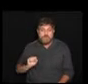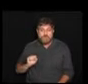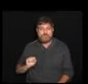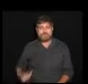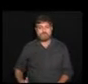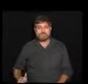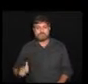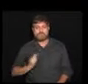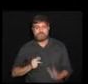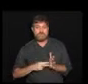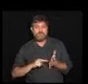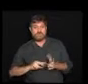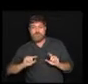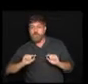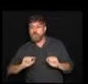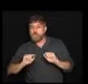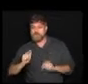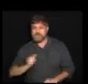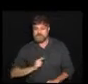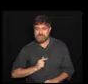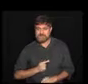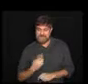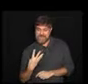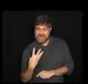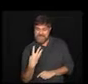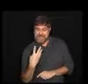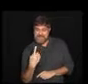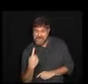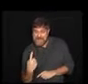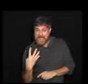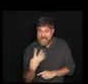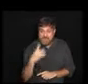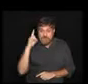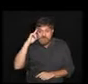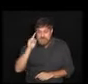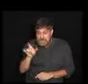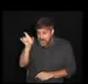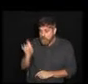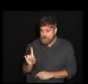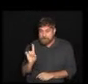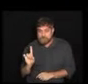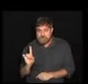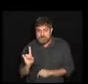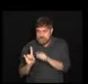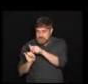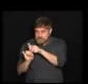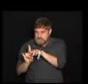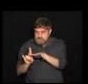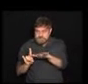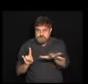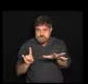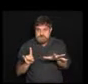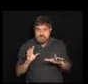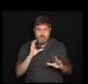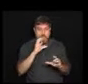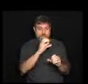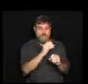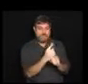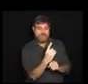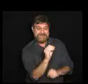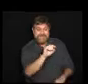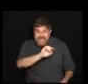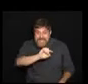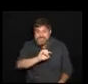Ou seja, são 14 dias para um caso vir a ser 10 mil